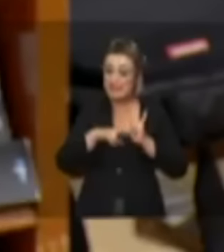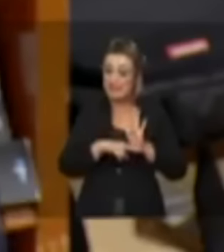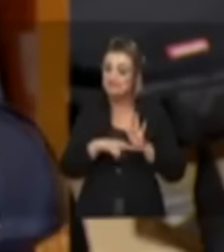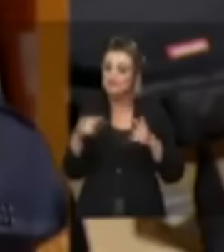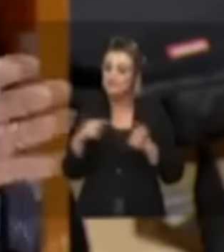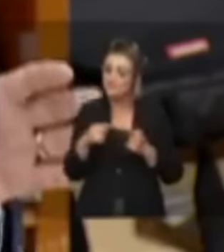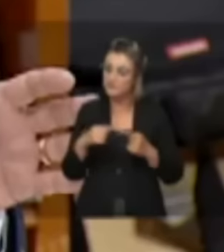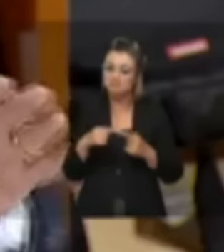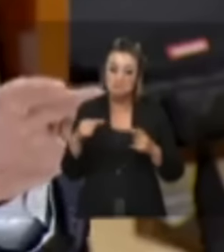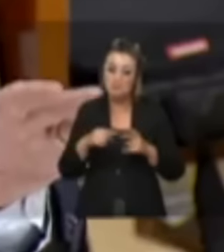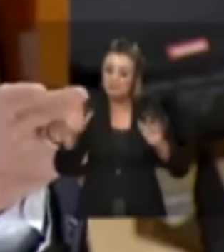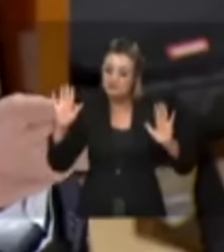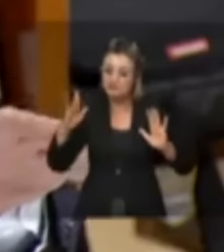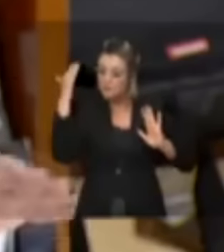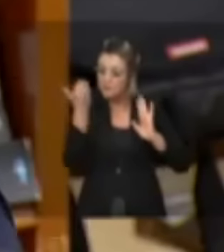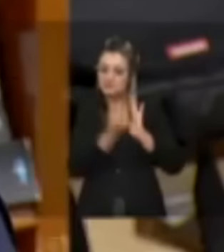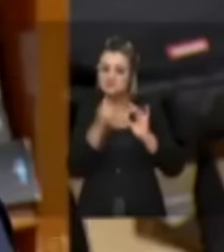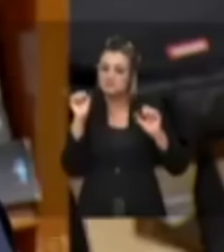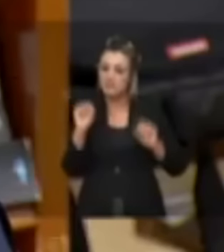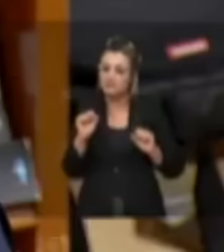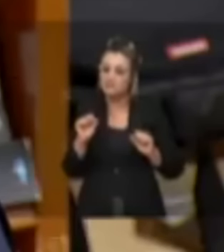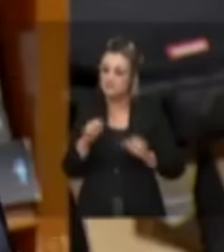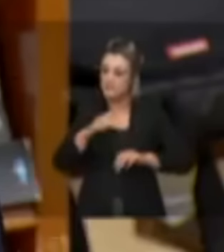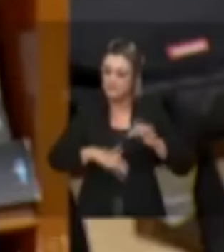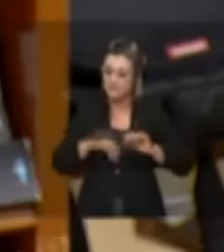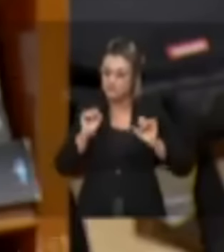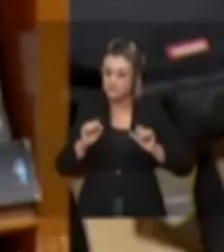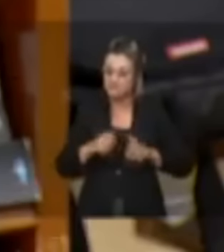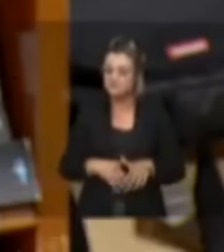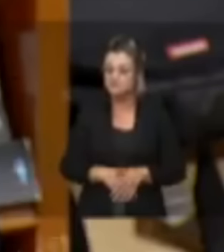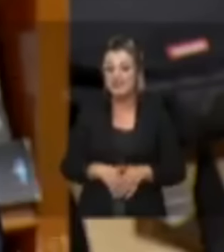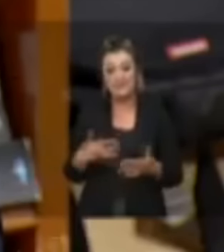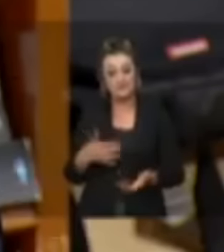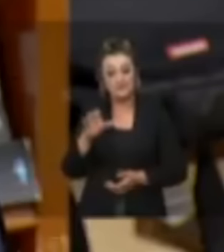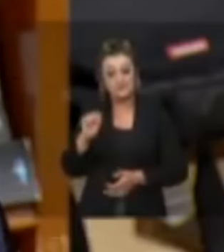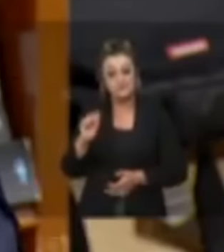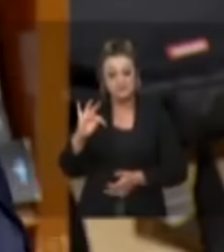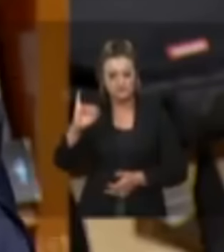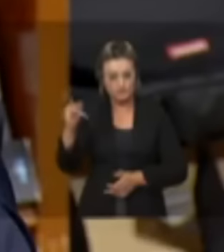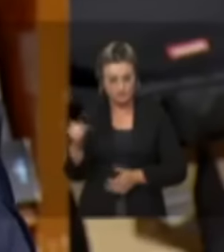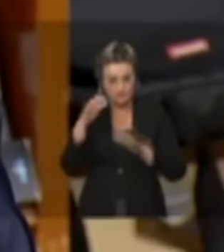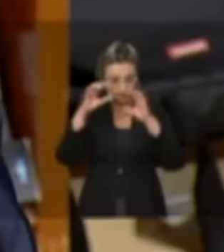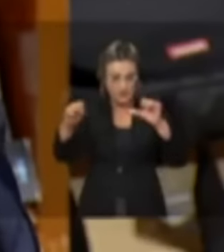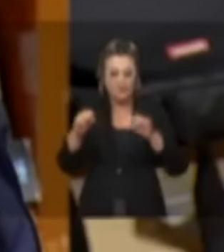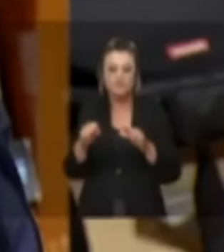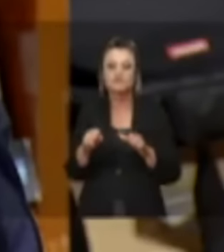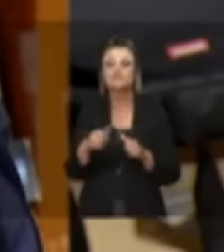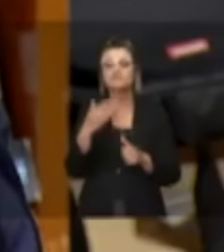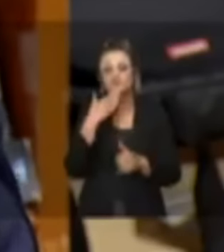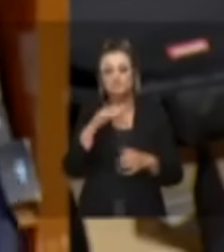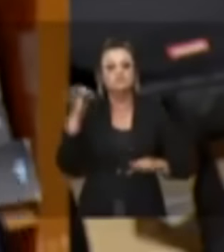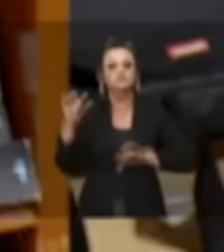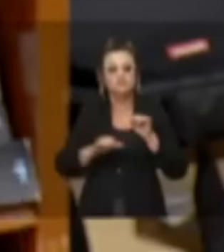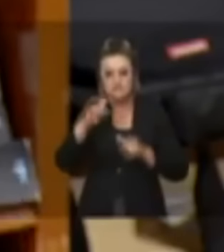aplicava e que ela era legítima e deveria valer o STJ no entanto reformou a